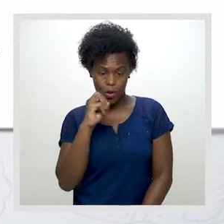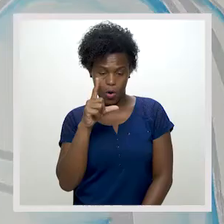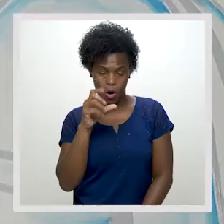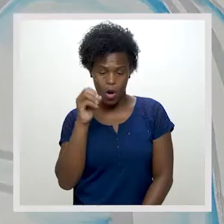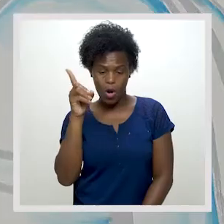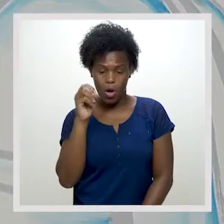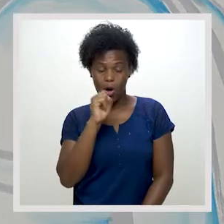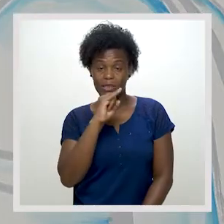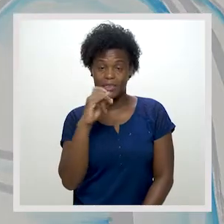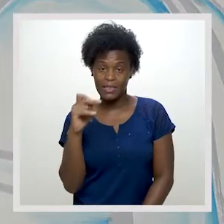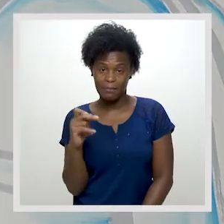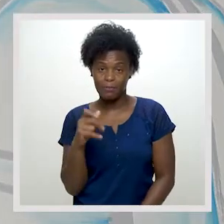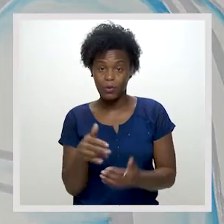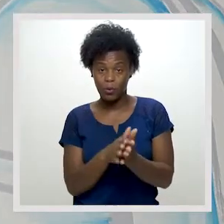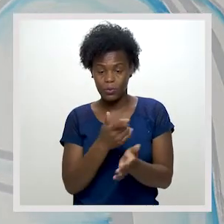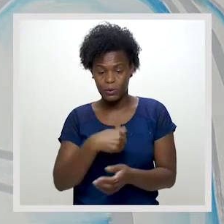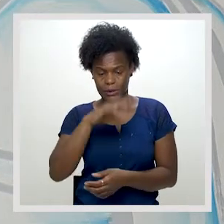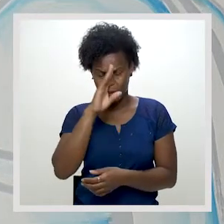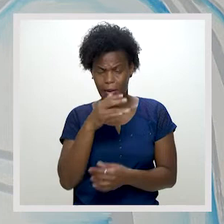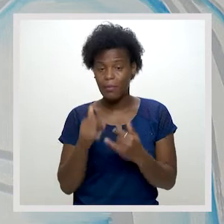sabemos, depois